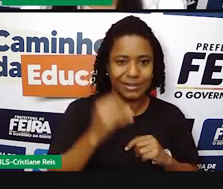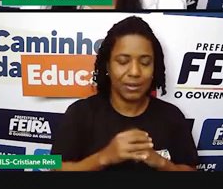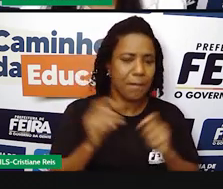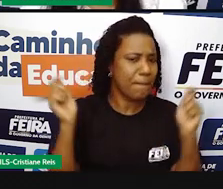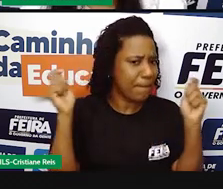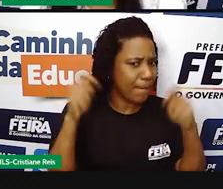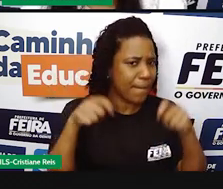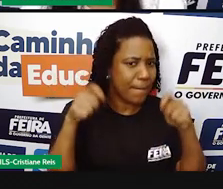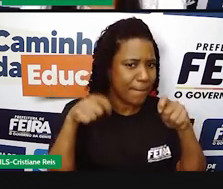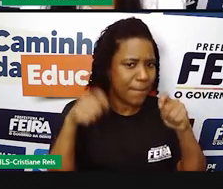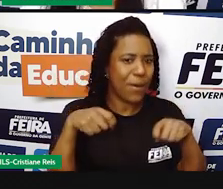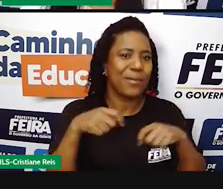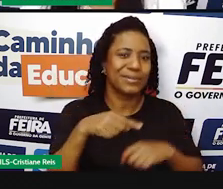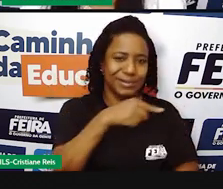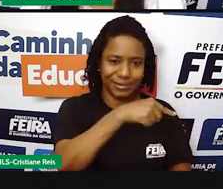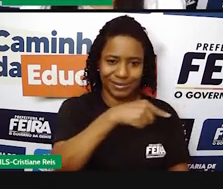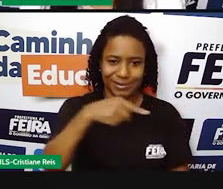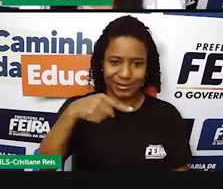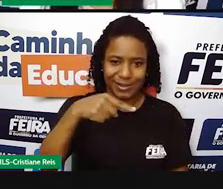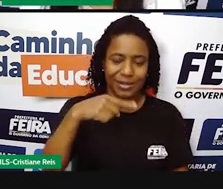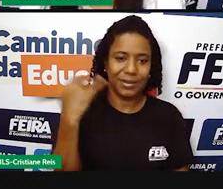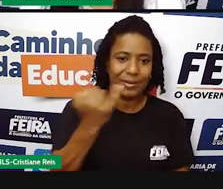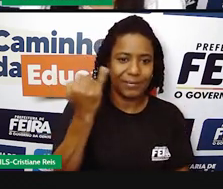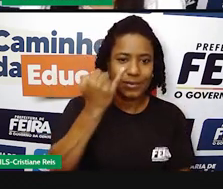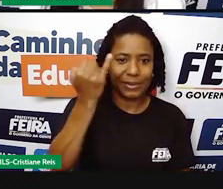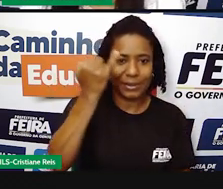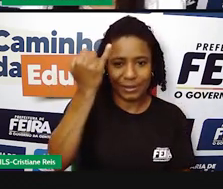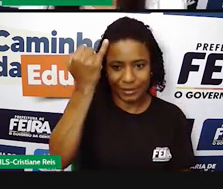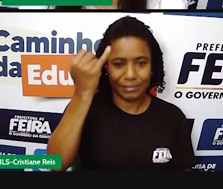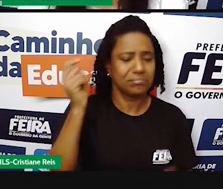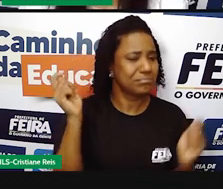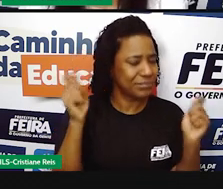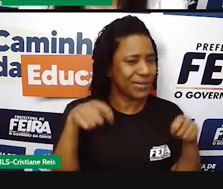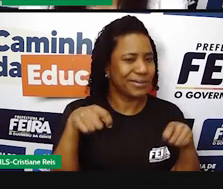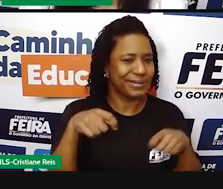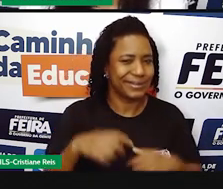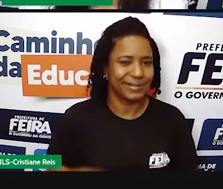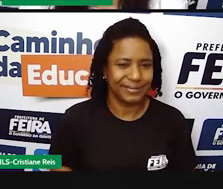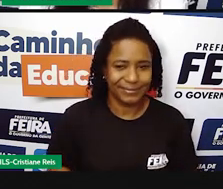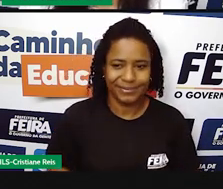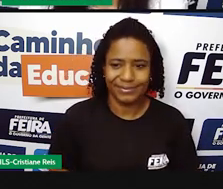o travessão antes dessa frase se iniciar.